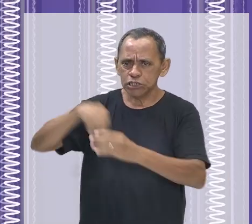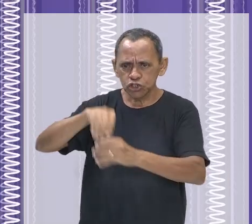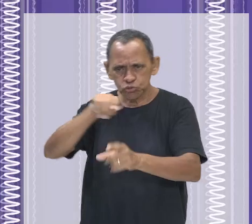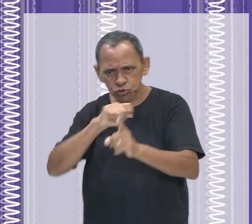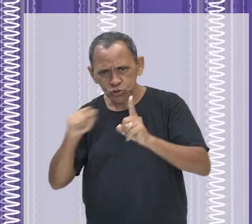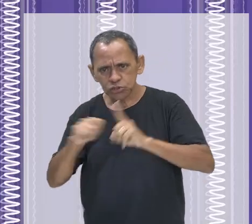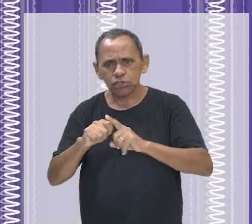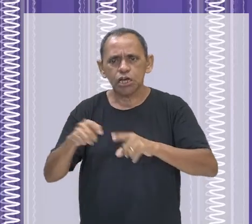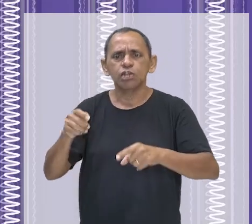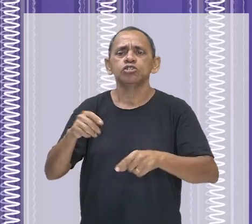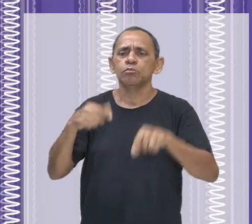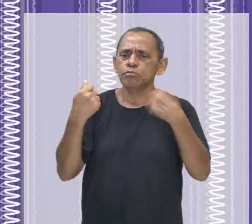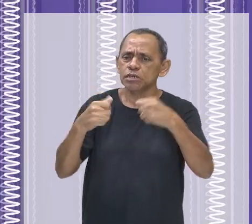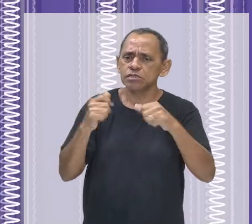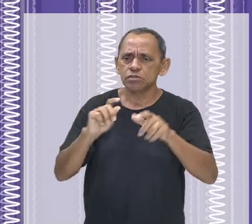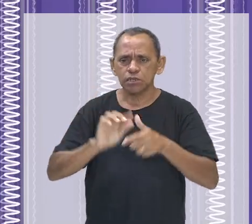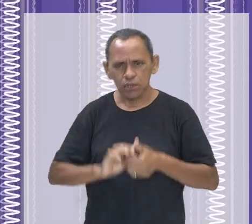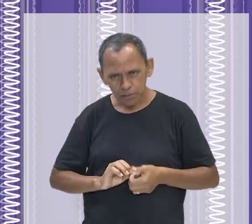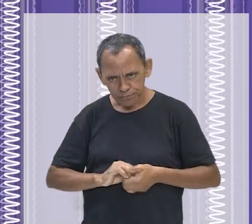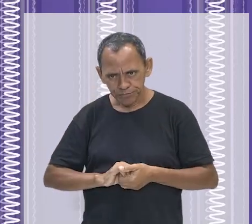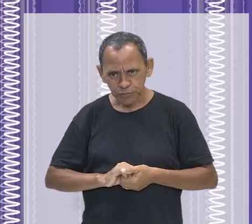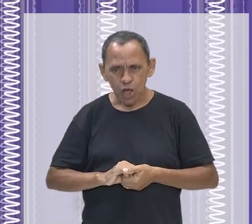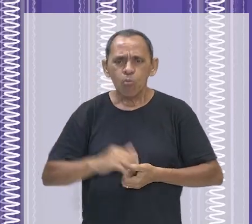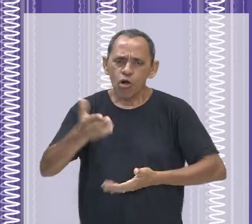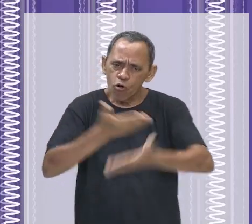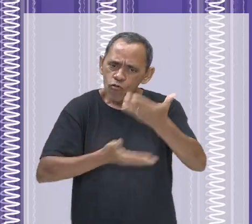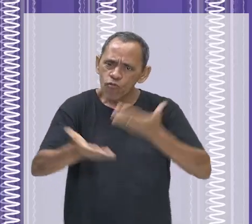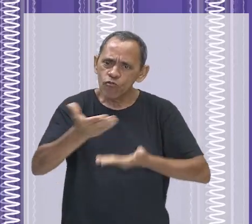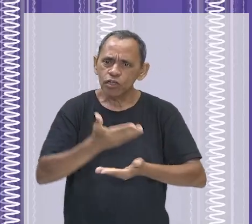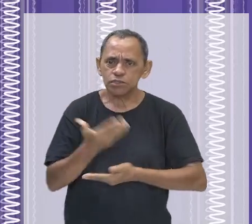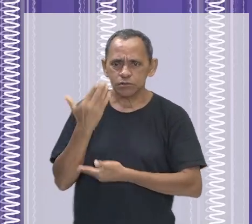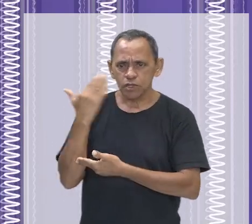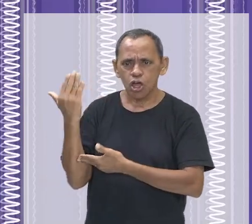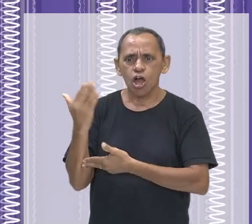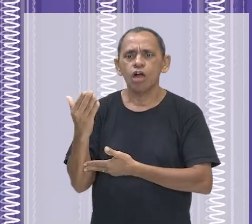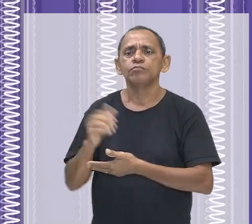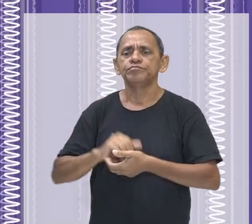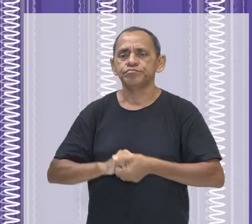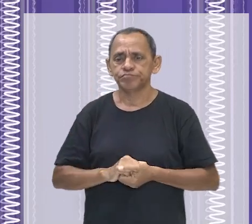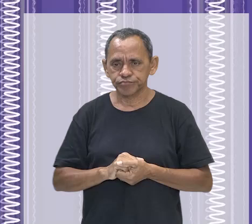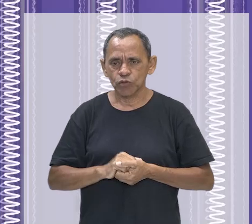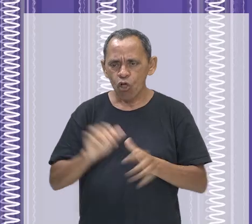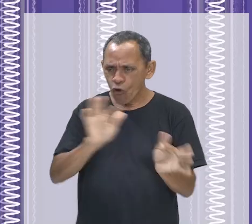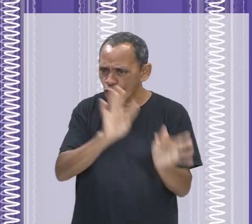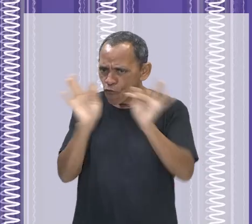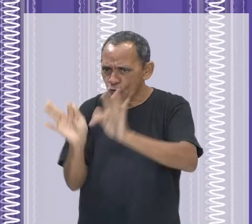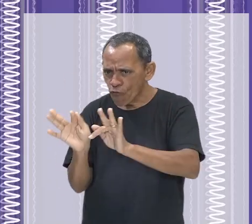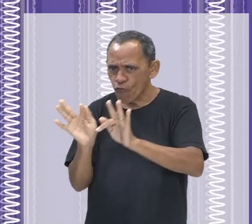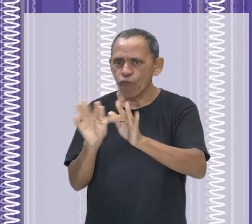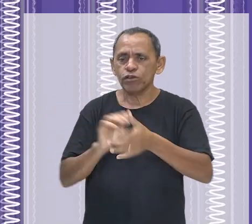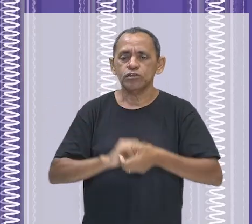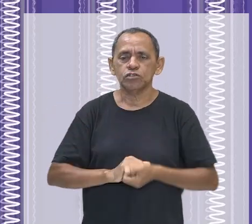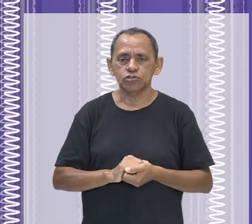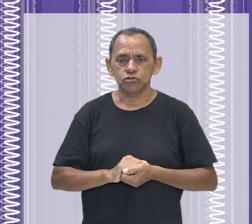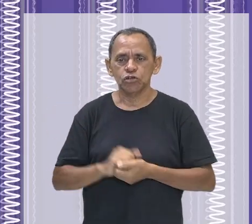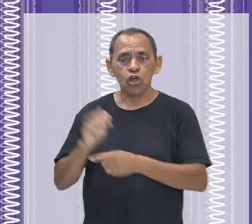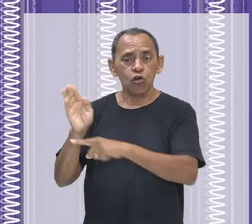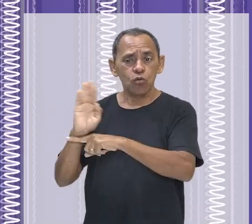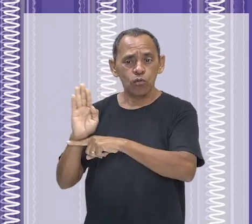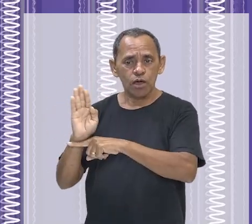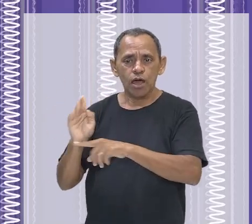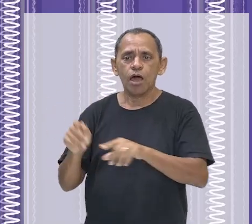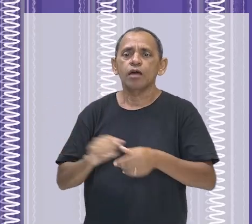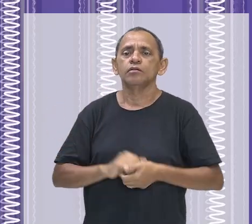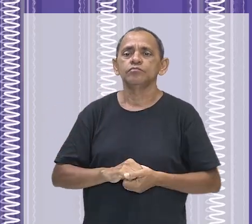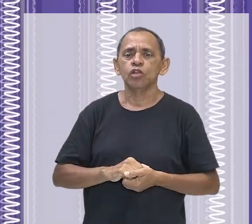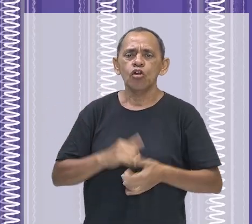te convido para olhar uma bonita animação que pode aprofundar mais essa temática e também